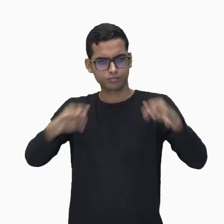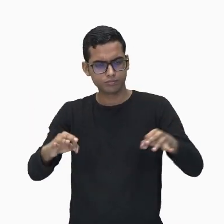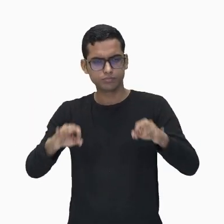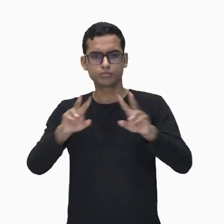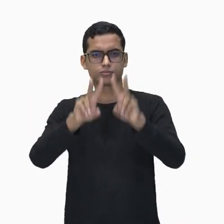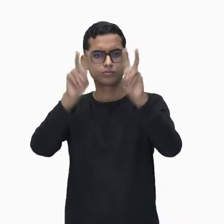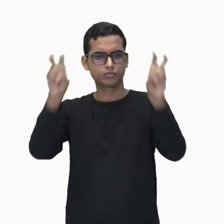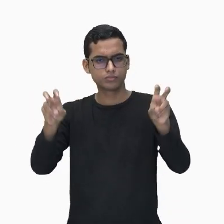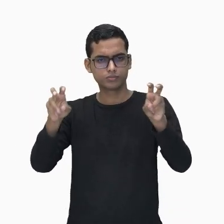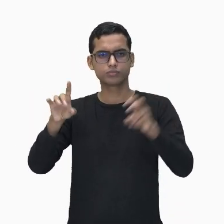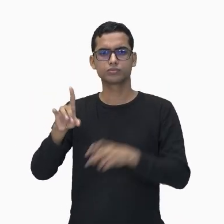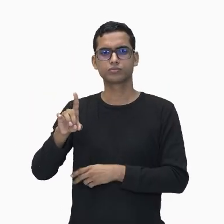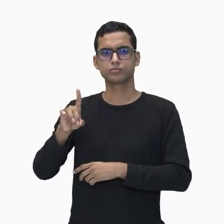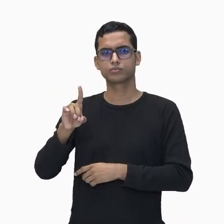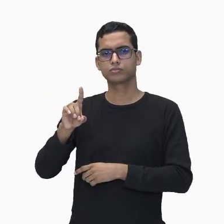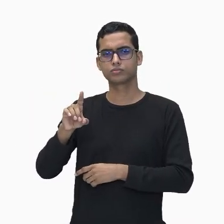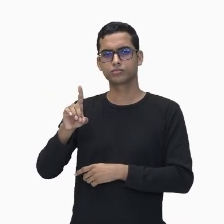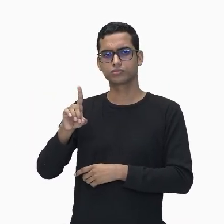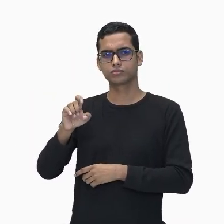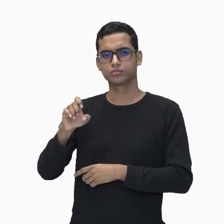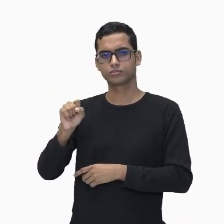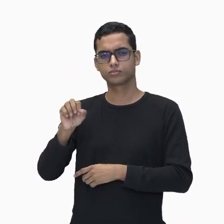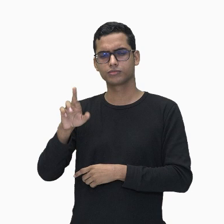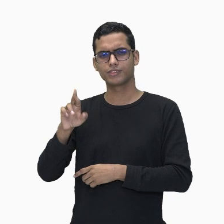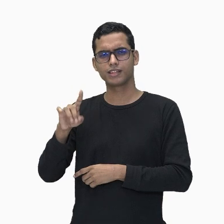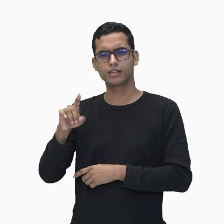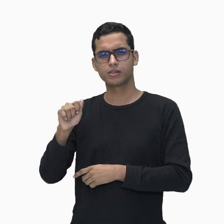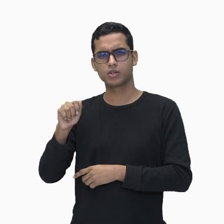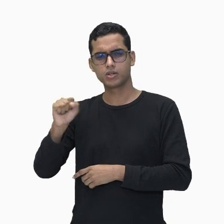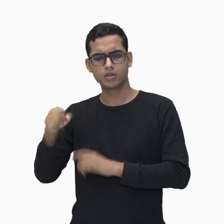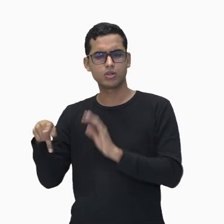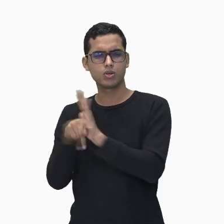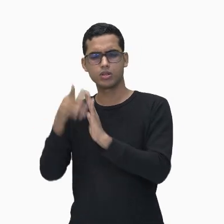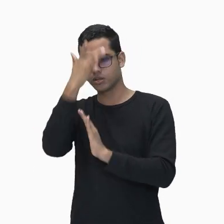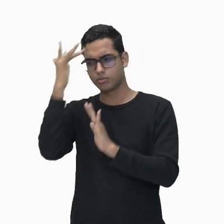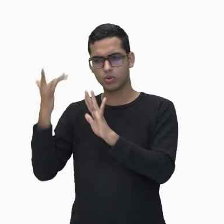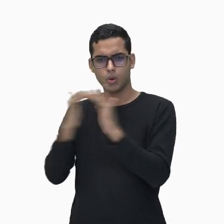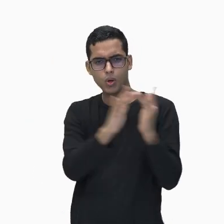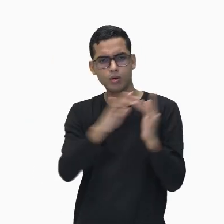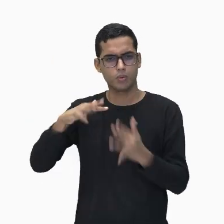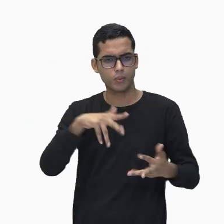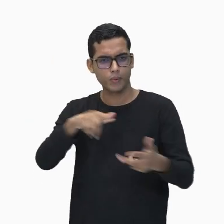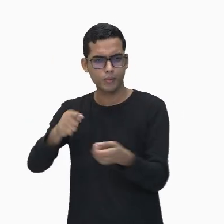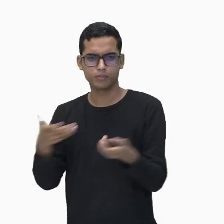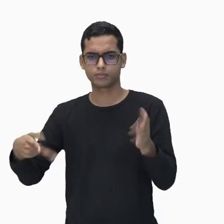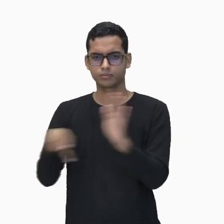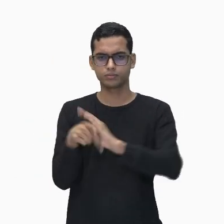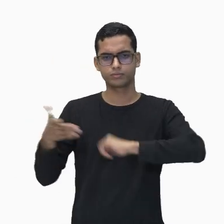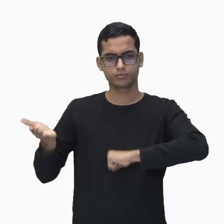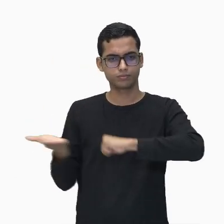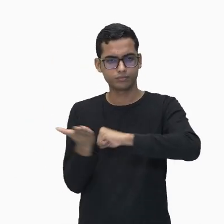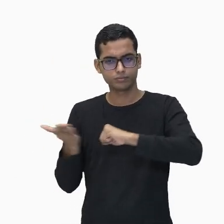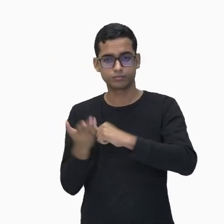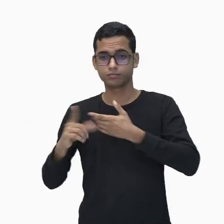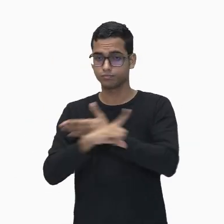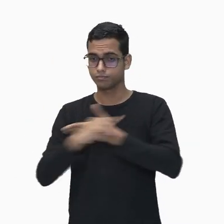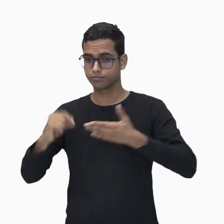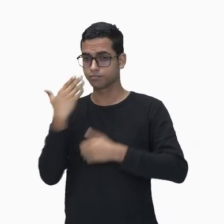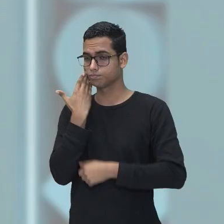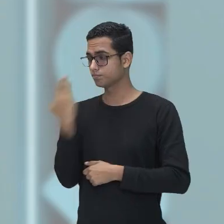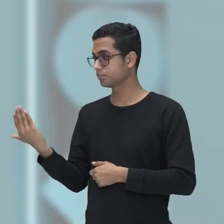os deserdados do mundo contemporâneo. Então vejam que esta escritora, ela vai também